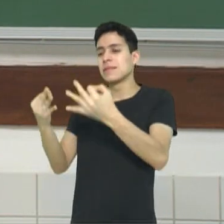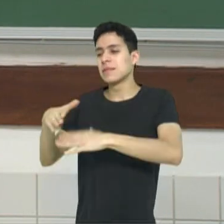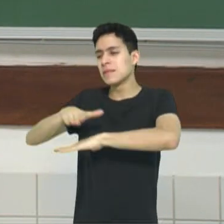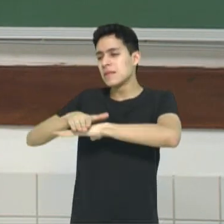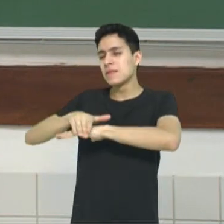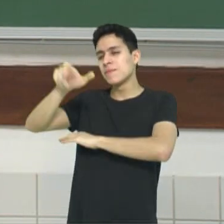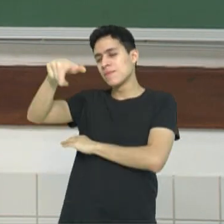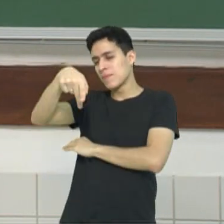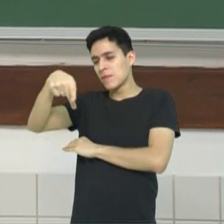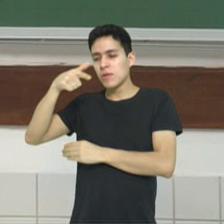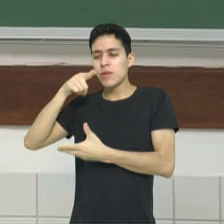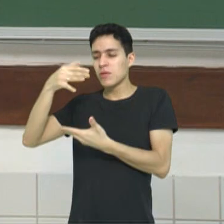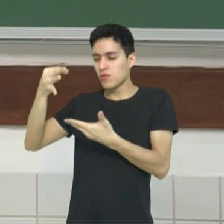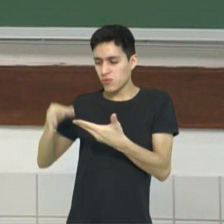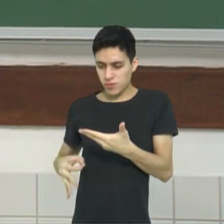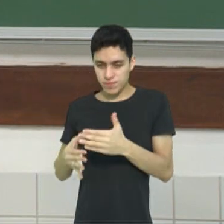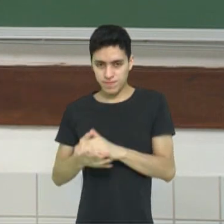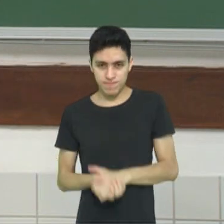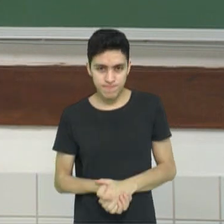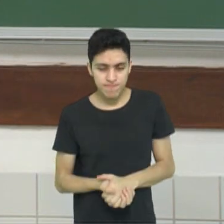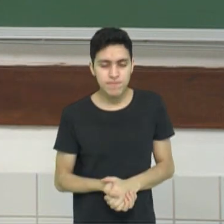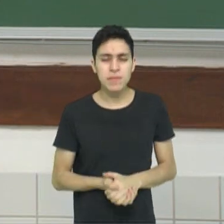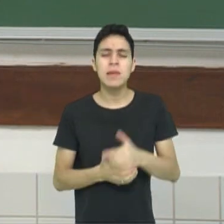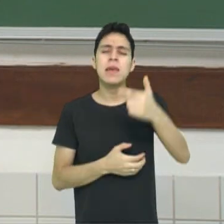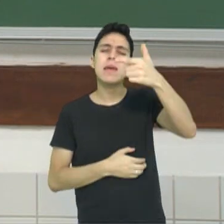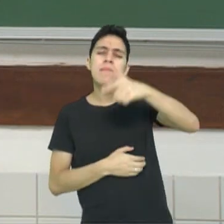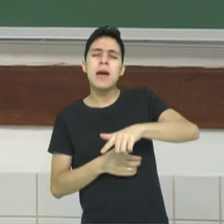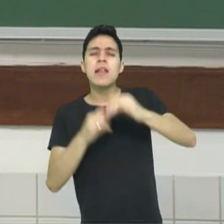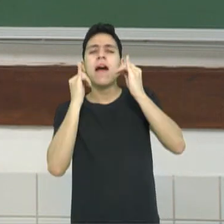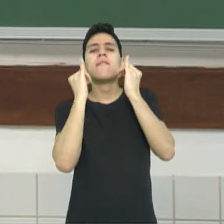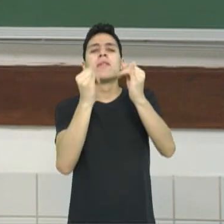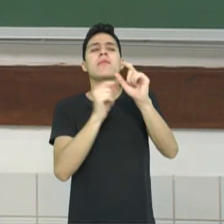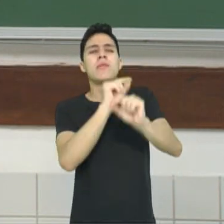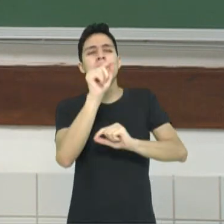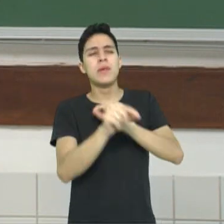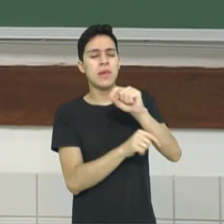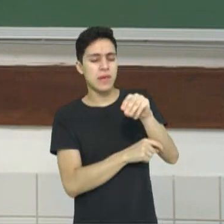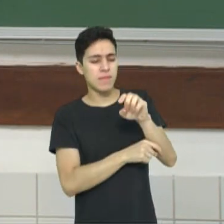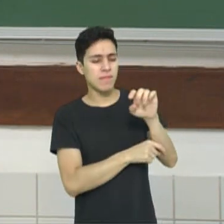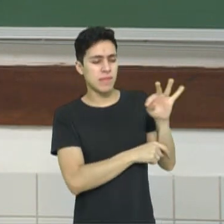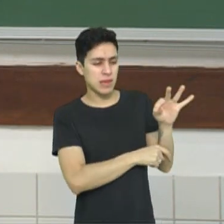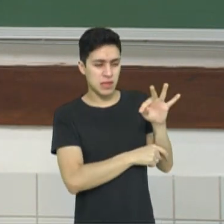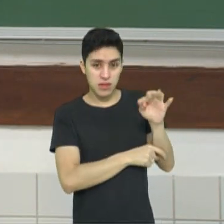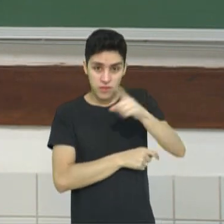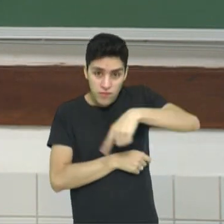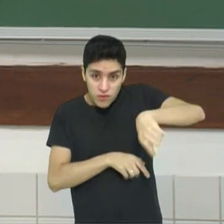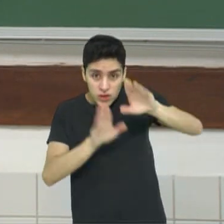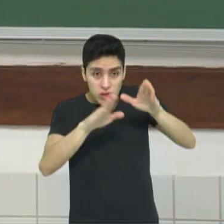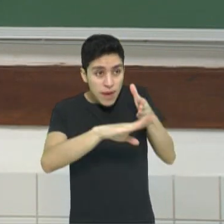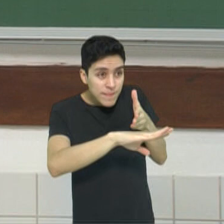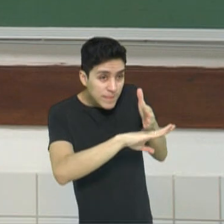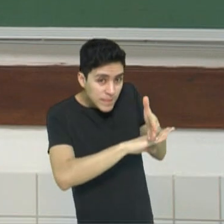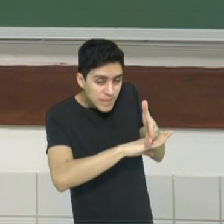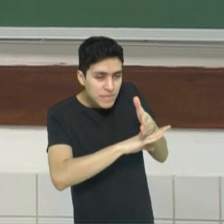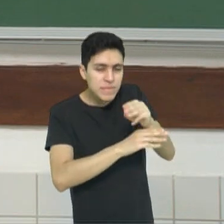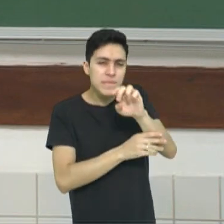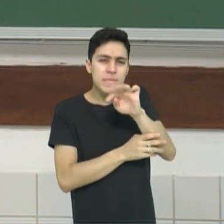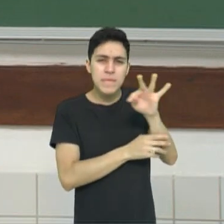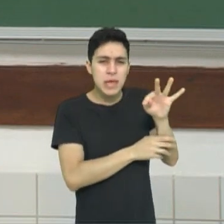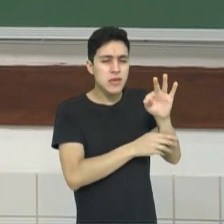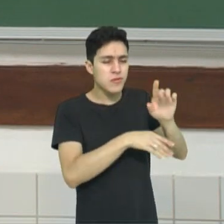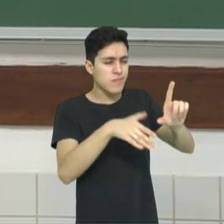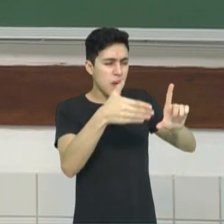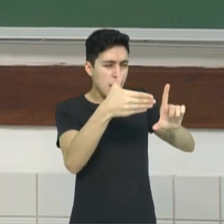do professor, ok? E temos um lembrete novo, o Meet. Você já participou de algum Meet? Gente,